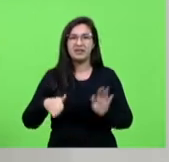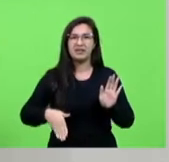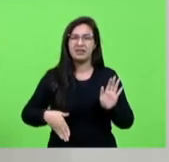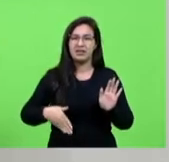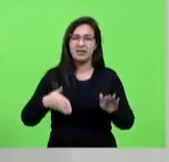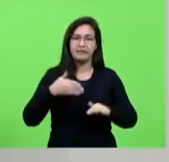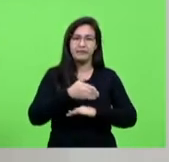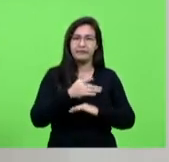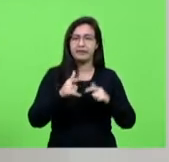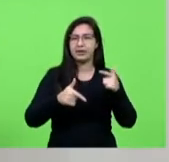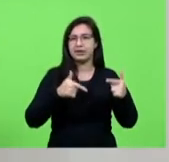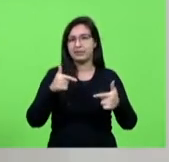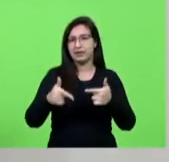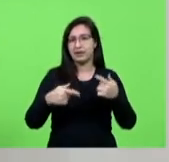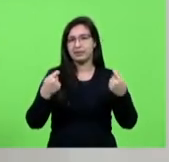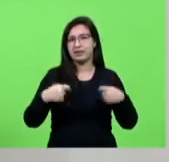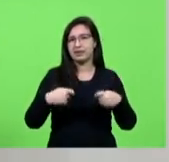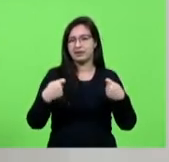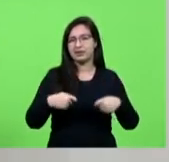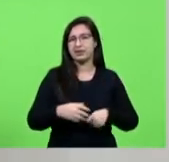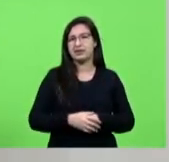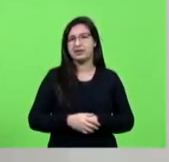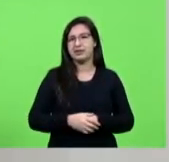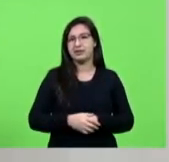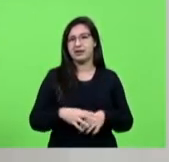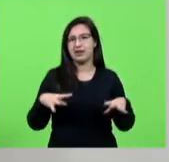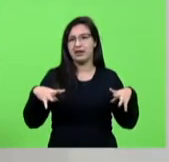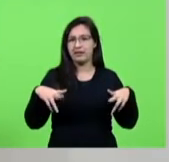trabalhar, férias de 30 dias,